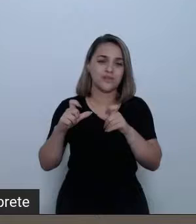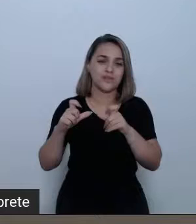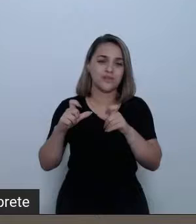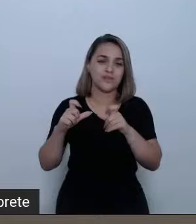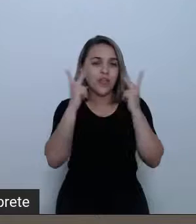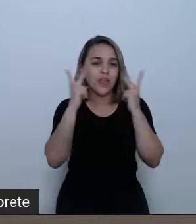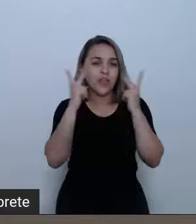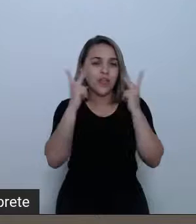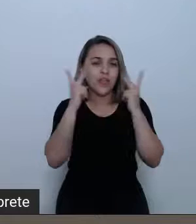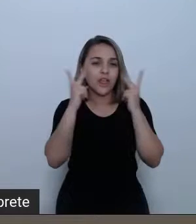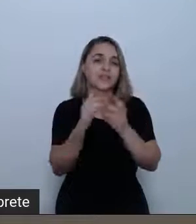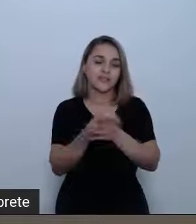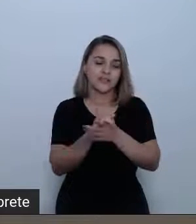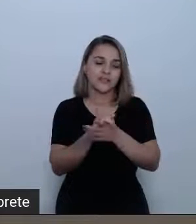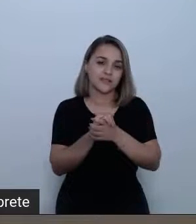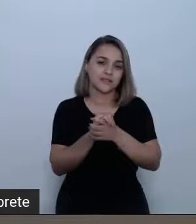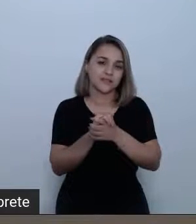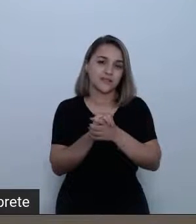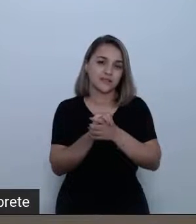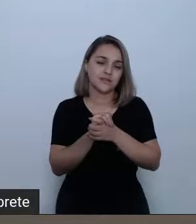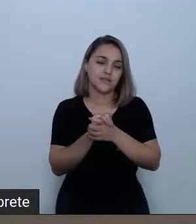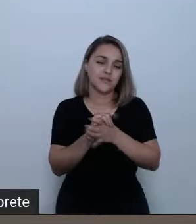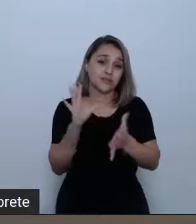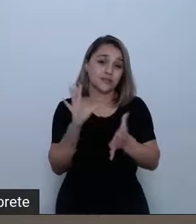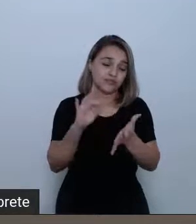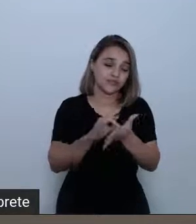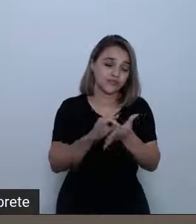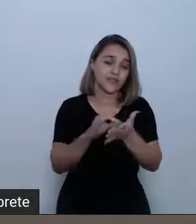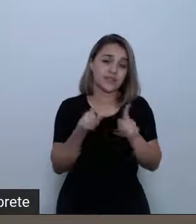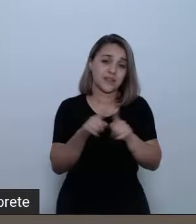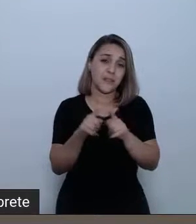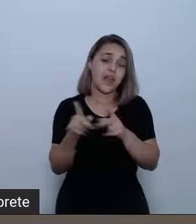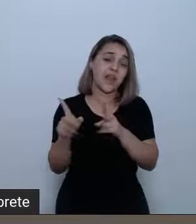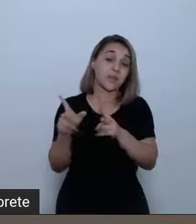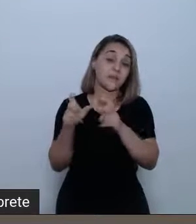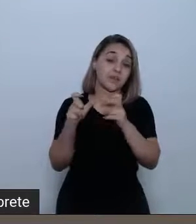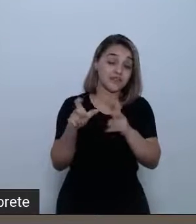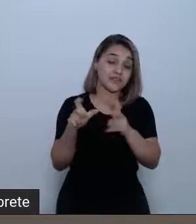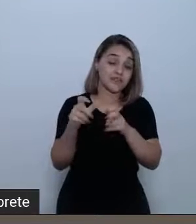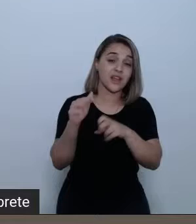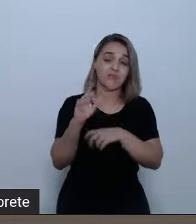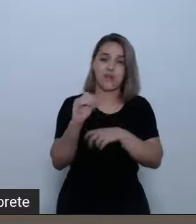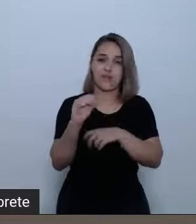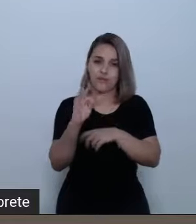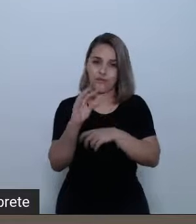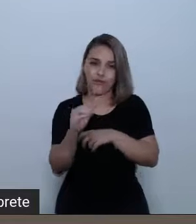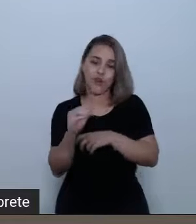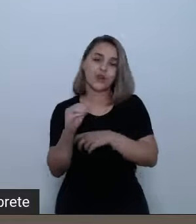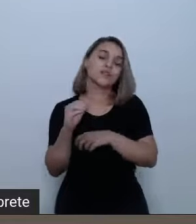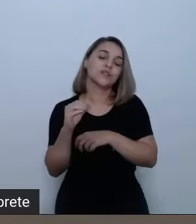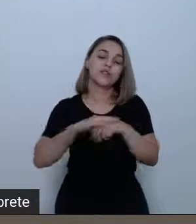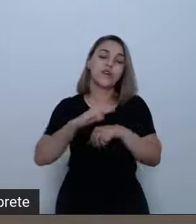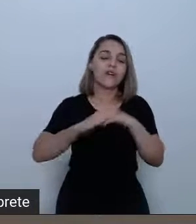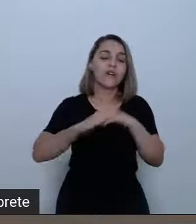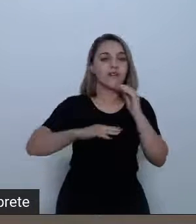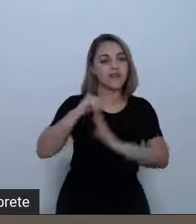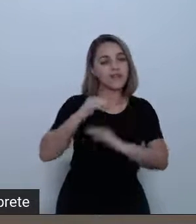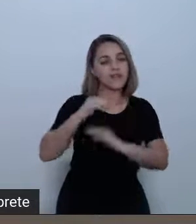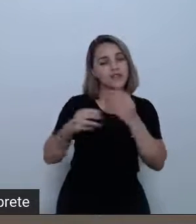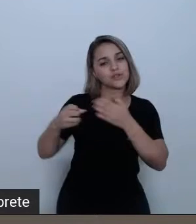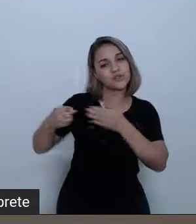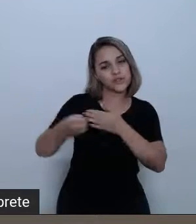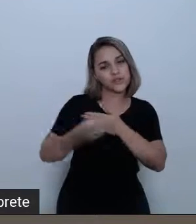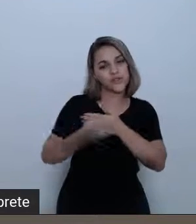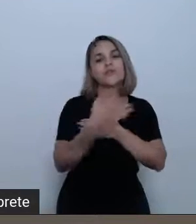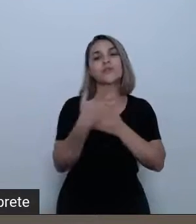decalque do real, e ele percebe que a fotografia produzia um mundo novo de formas, né? Inclusive, essa é uma expressão